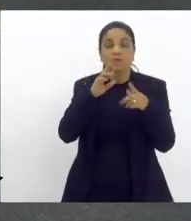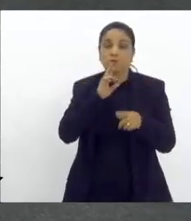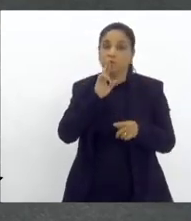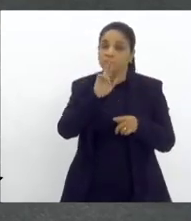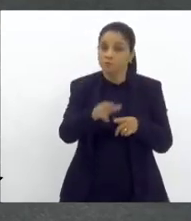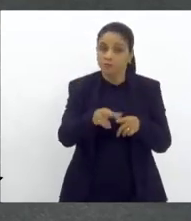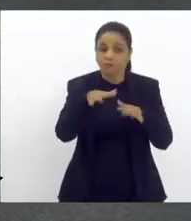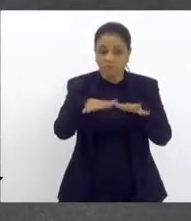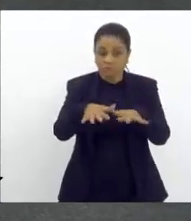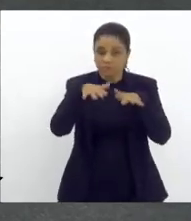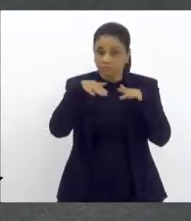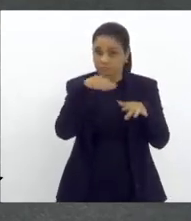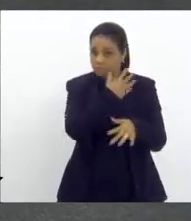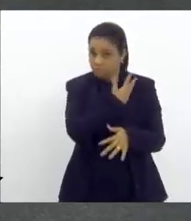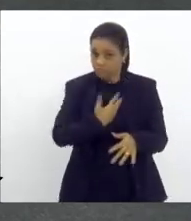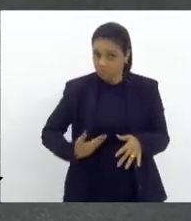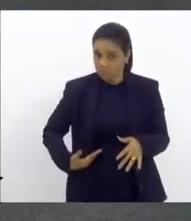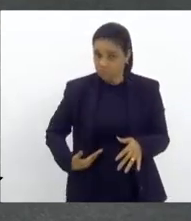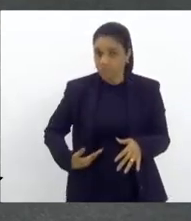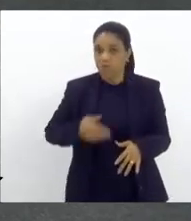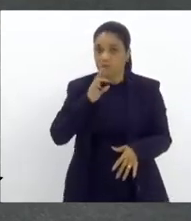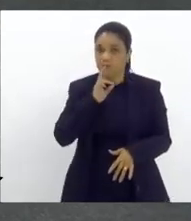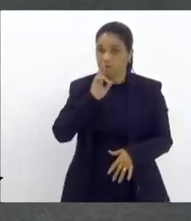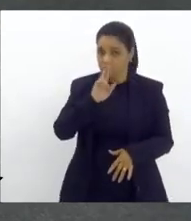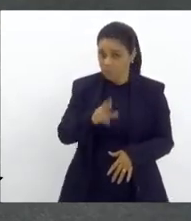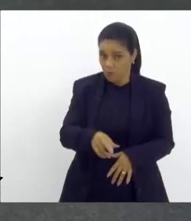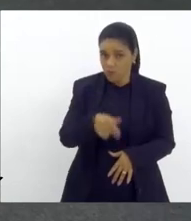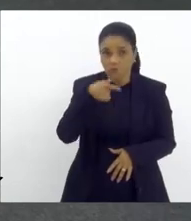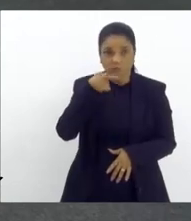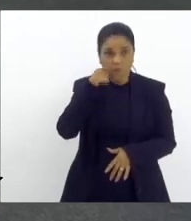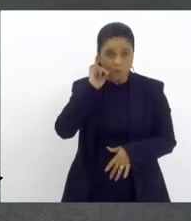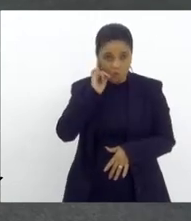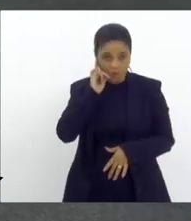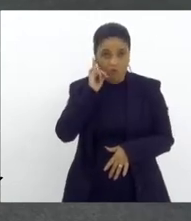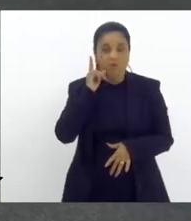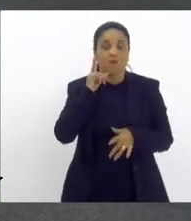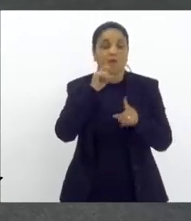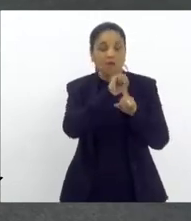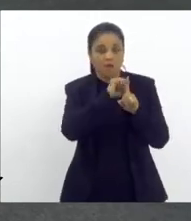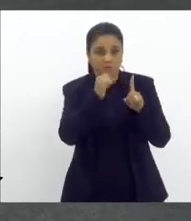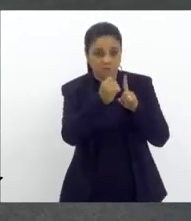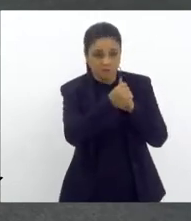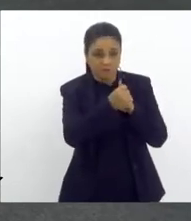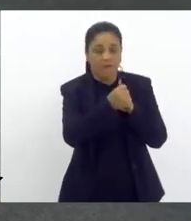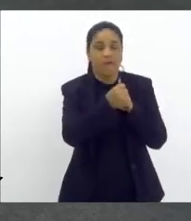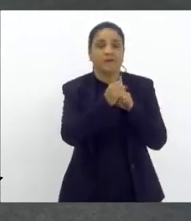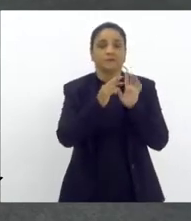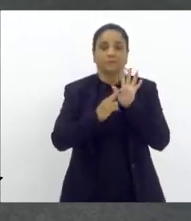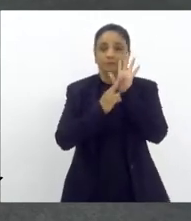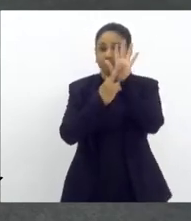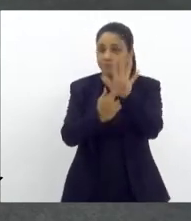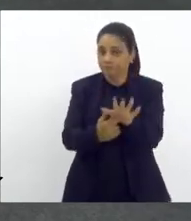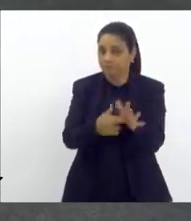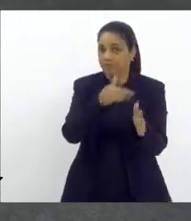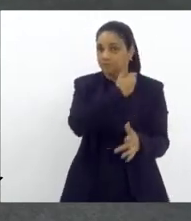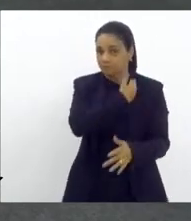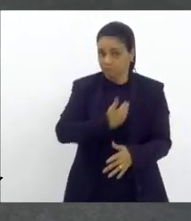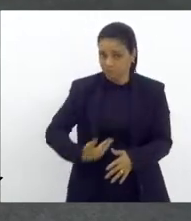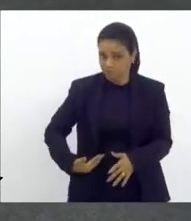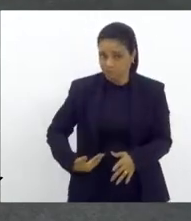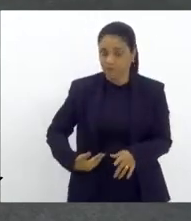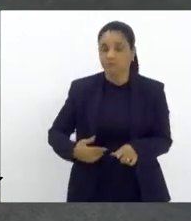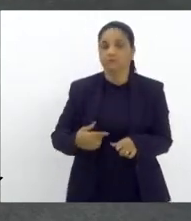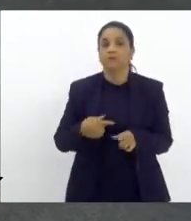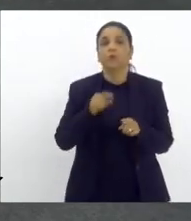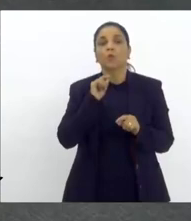que contou aí com todas as camadas sociais e também representantes do poder público foi exatamente